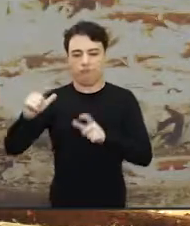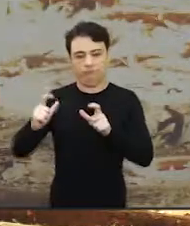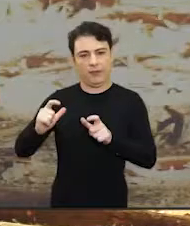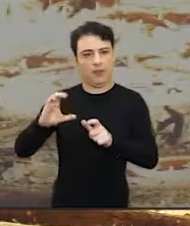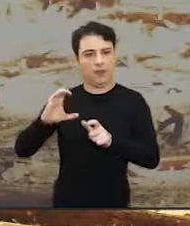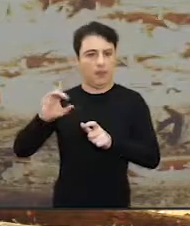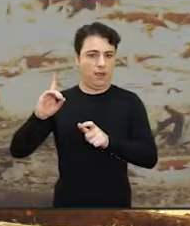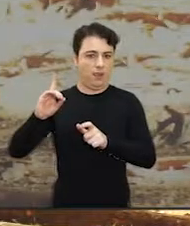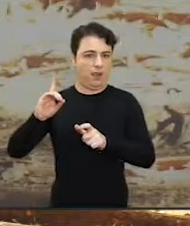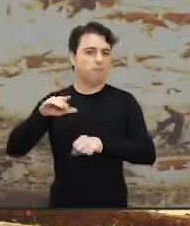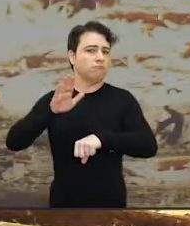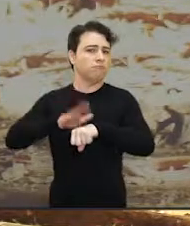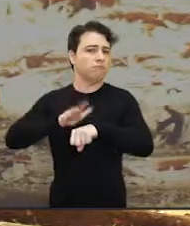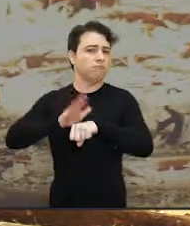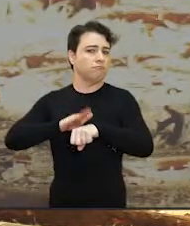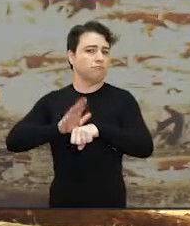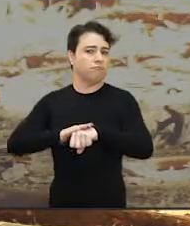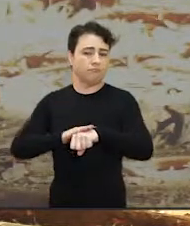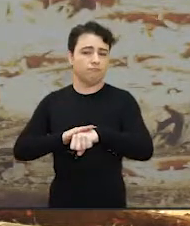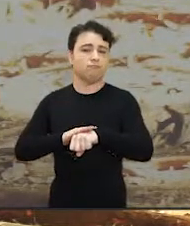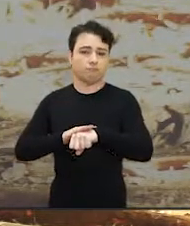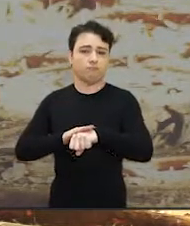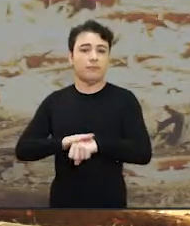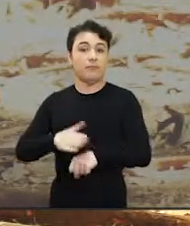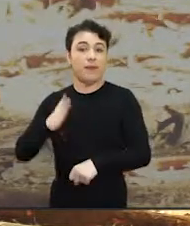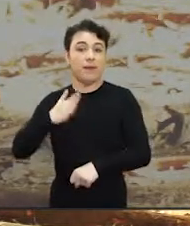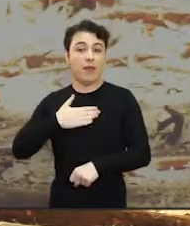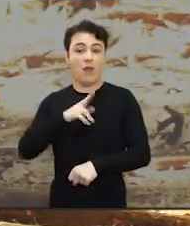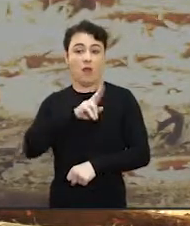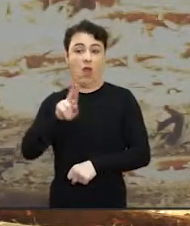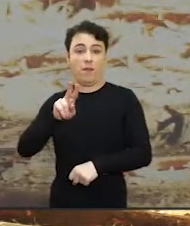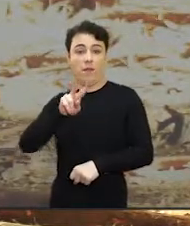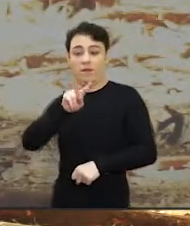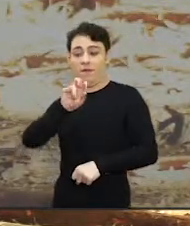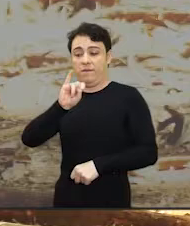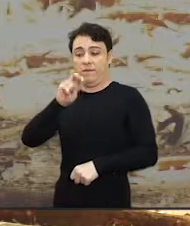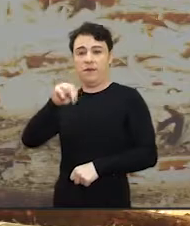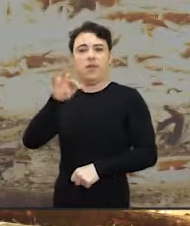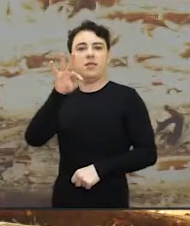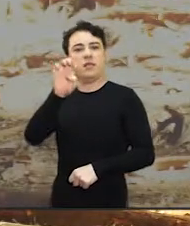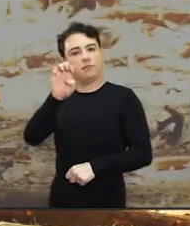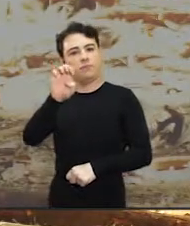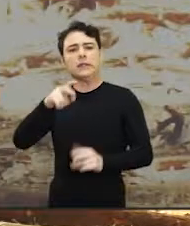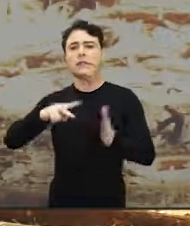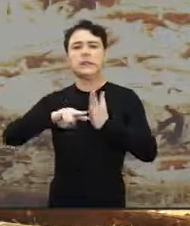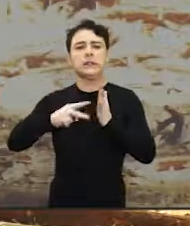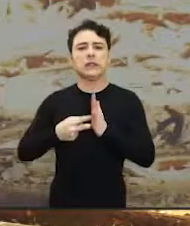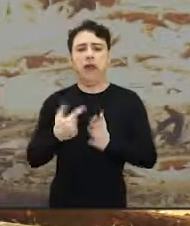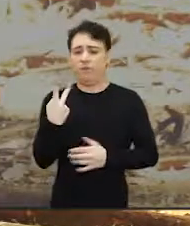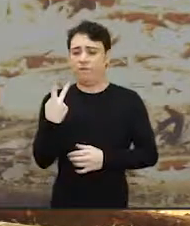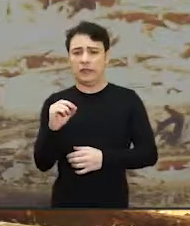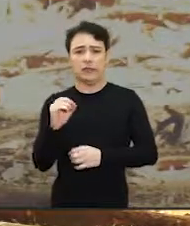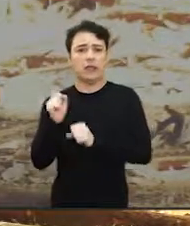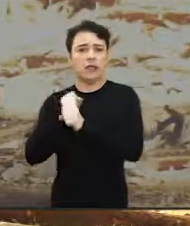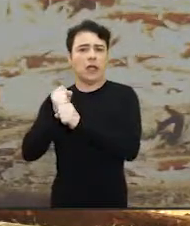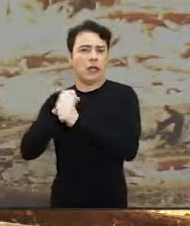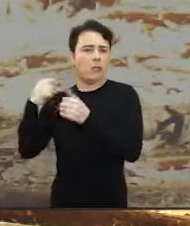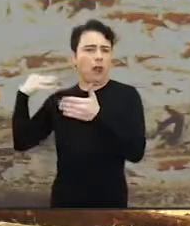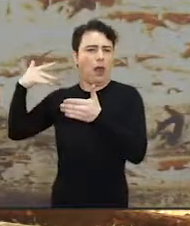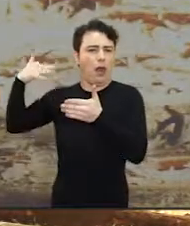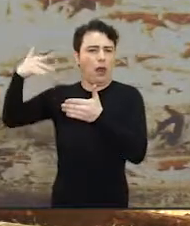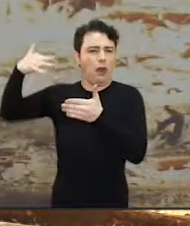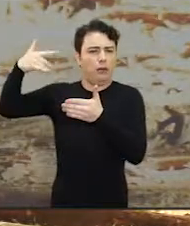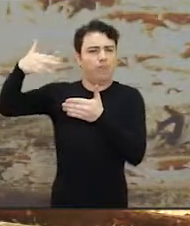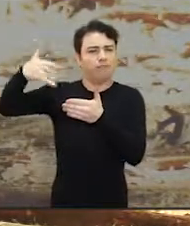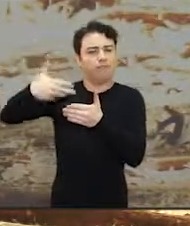e gosto muito do meu último disco instrumental, que é o disco 20, que é um disco onde eu estava comemorando 20 anos de